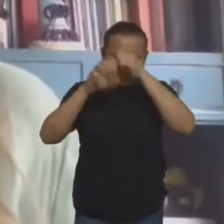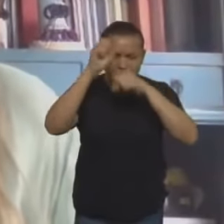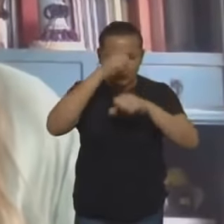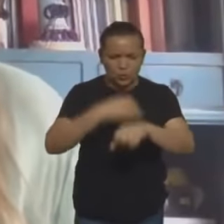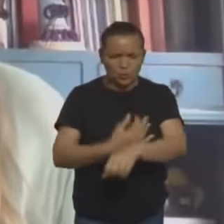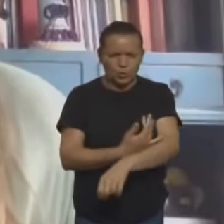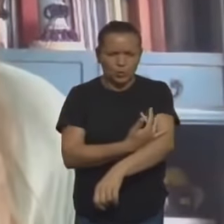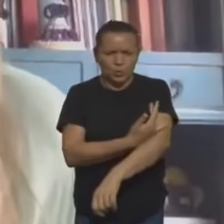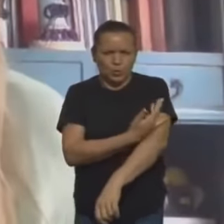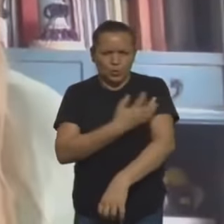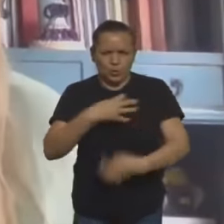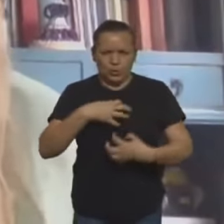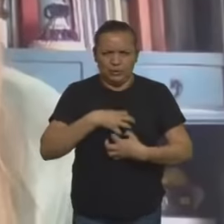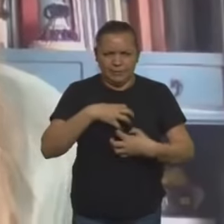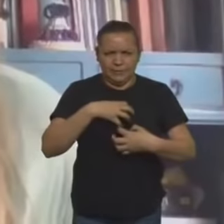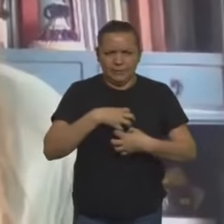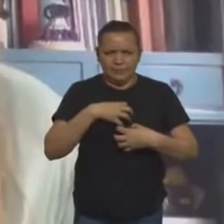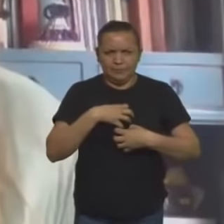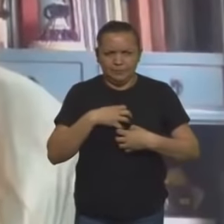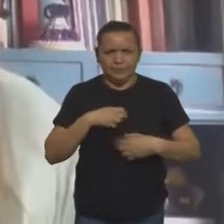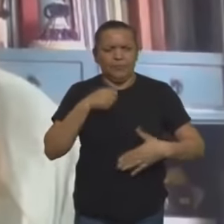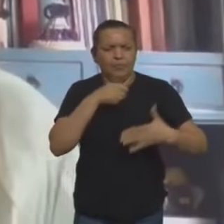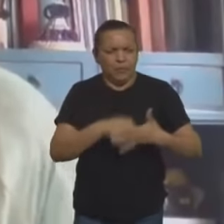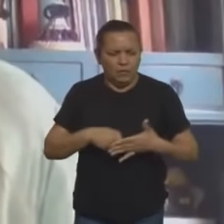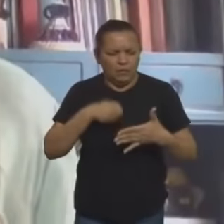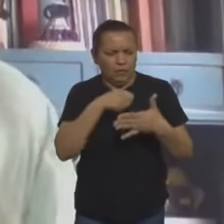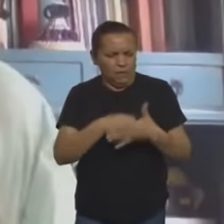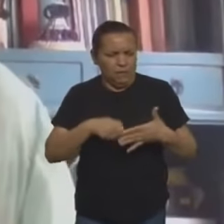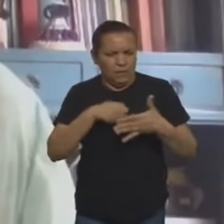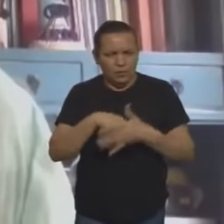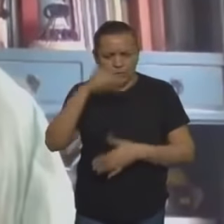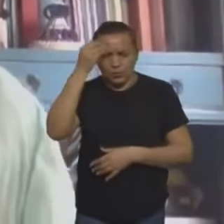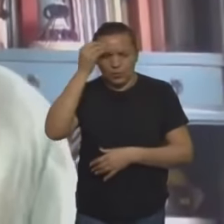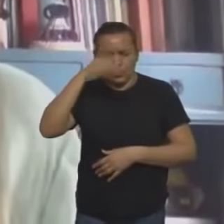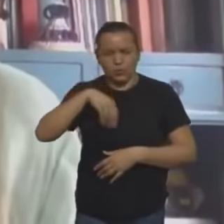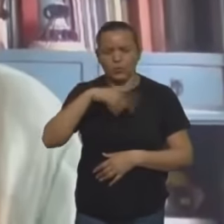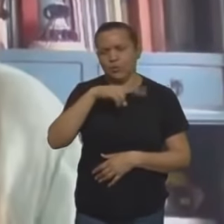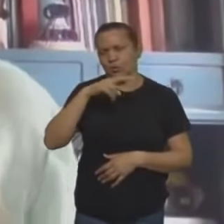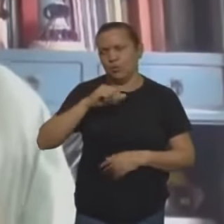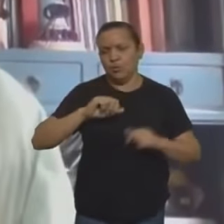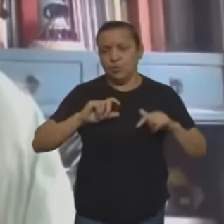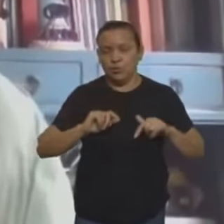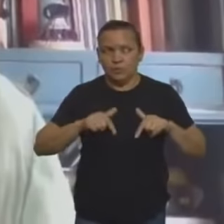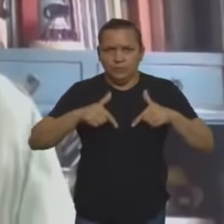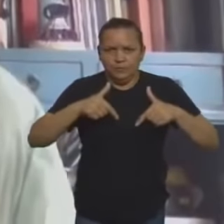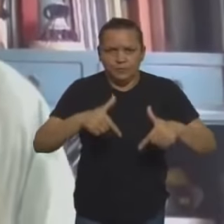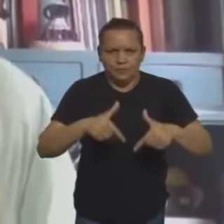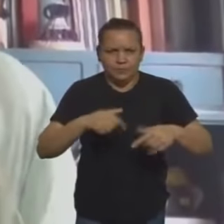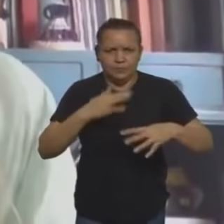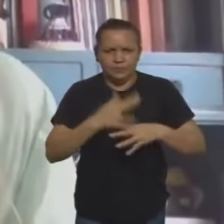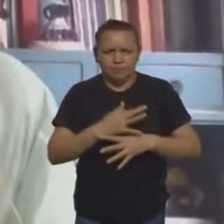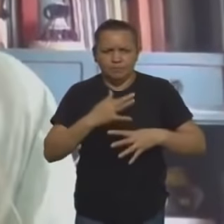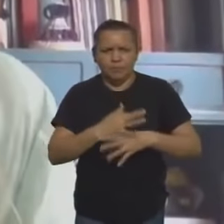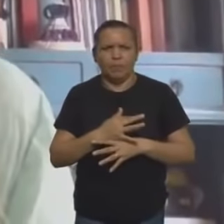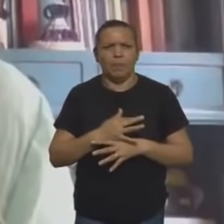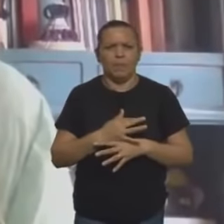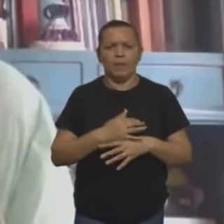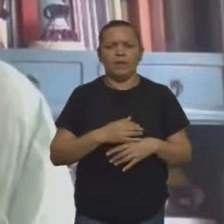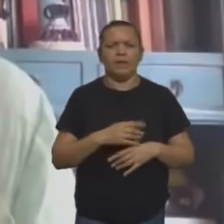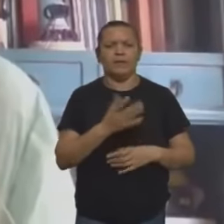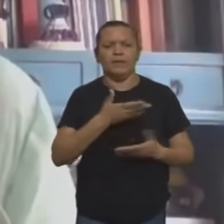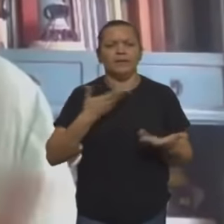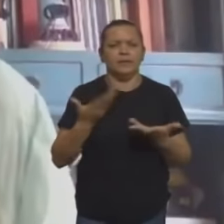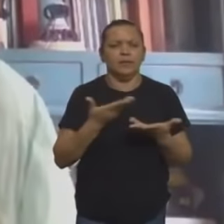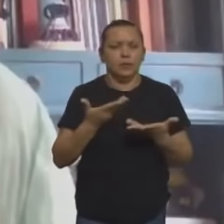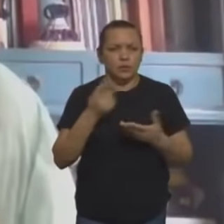e aprendi a tentar, continuar tentando, não desistir, me esforçar cada vez mais. E aí hoje ela